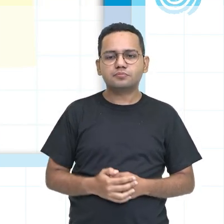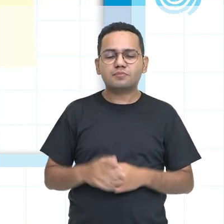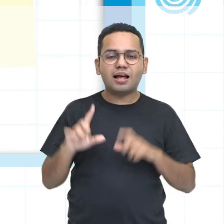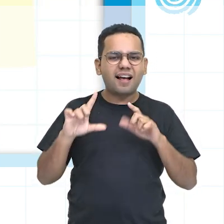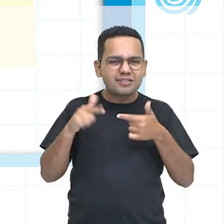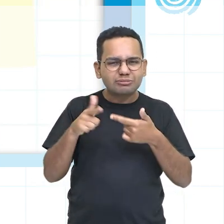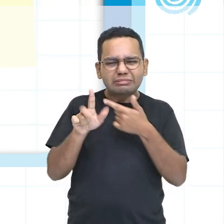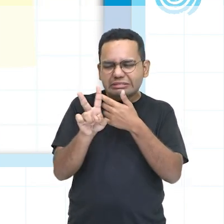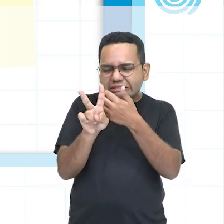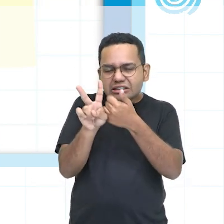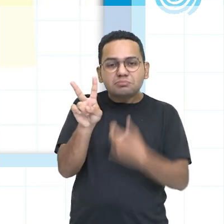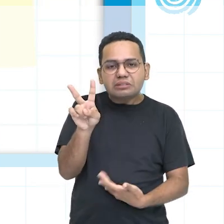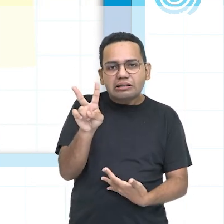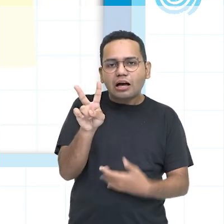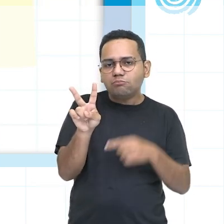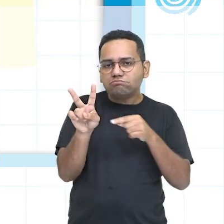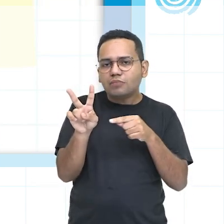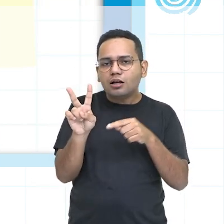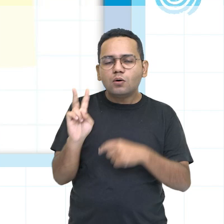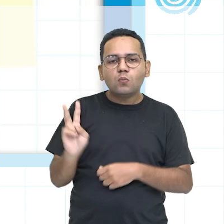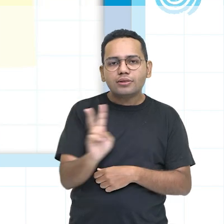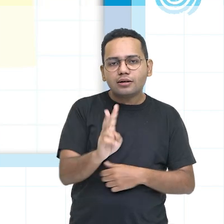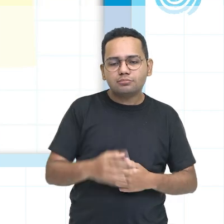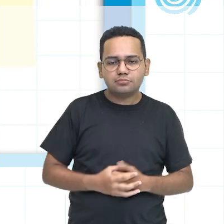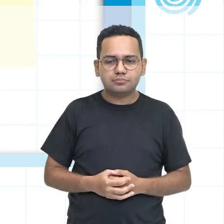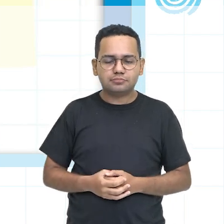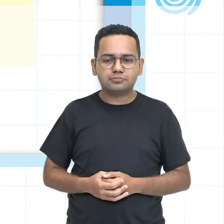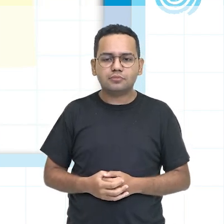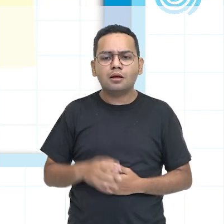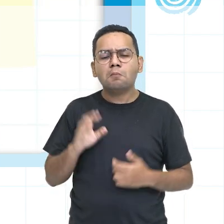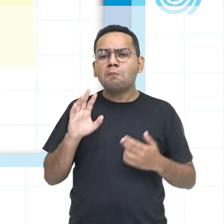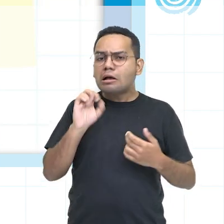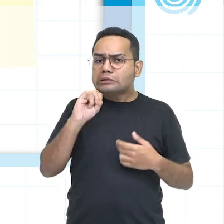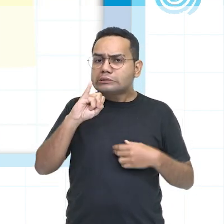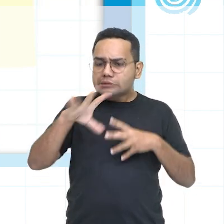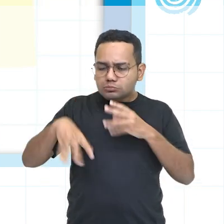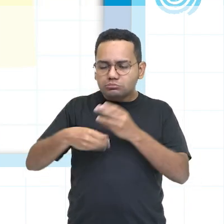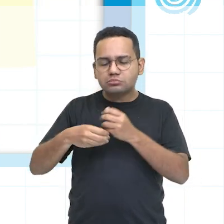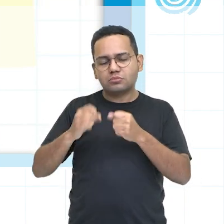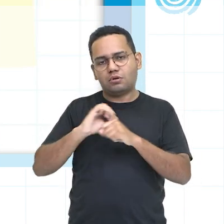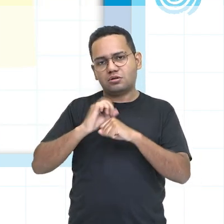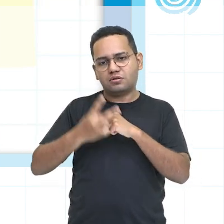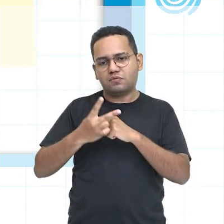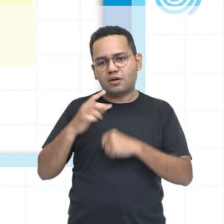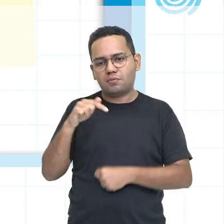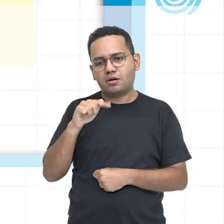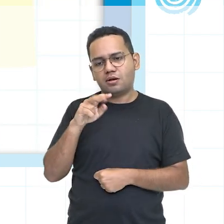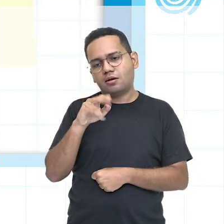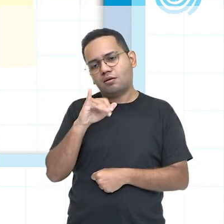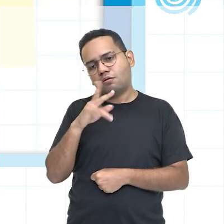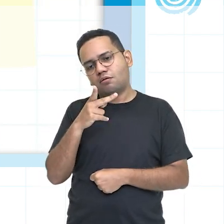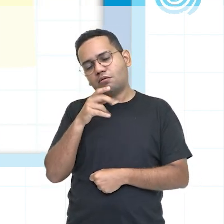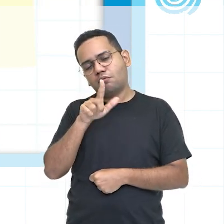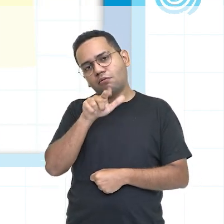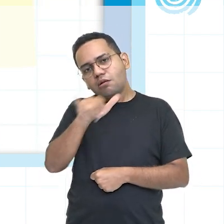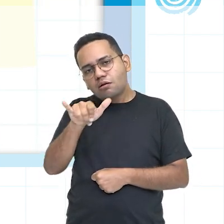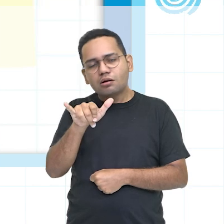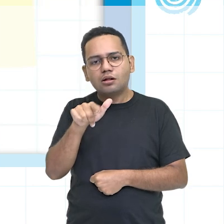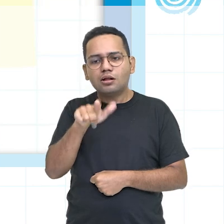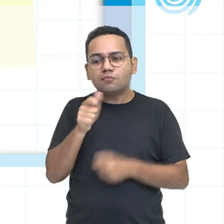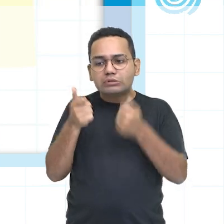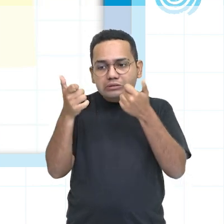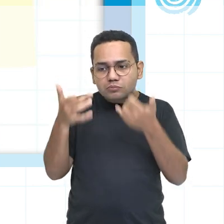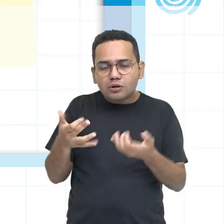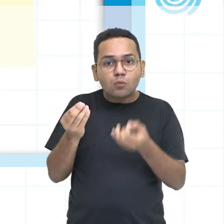caminhando ou estavam caminhando. Quando eu acrescento o advérbio quickly, eu estou descrevendo, né? Eu estou ampliando esse significado e